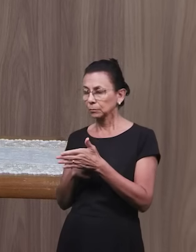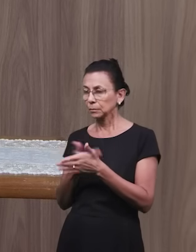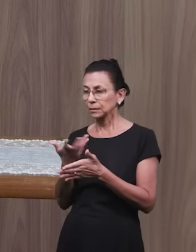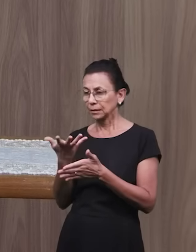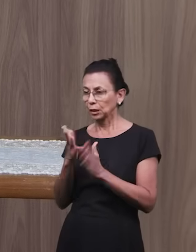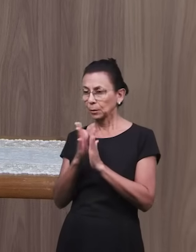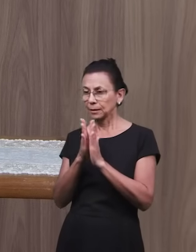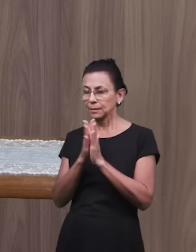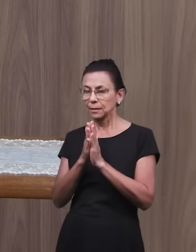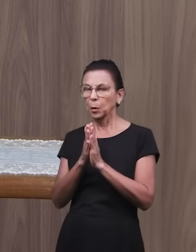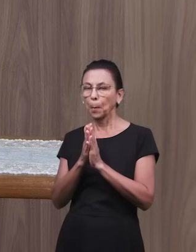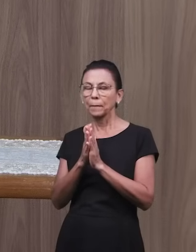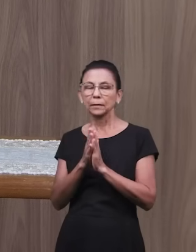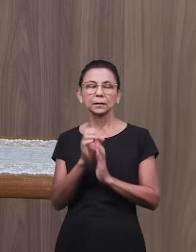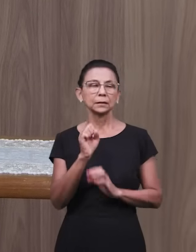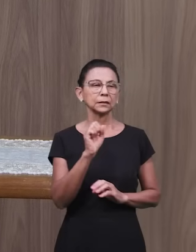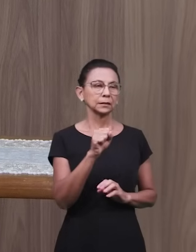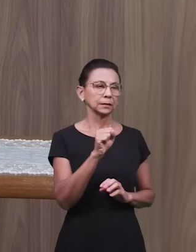mim.